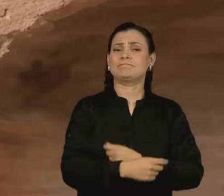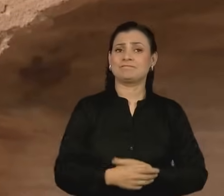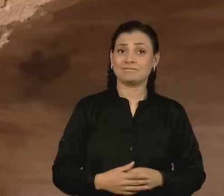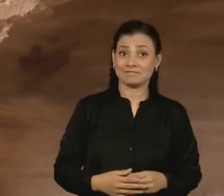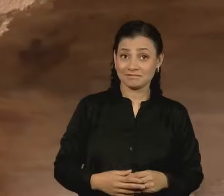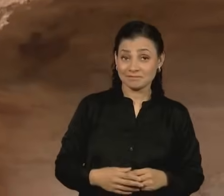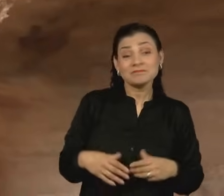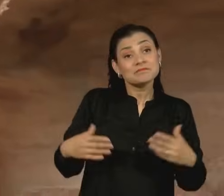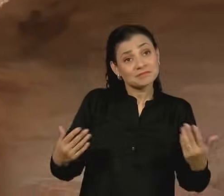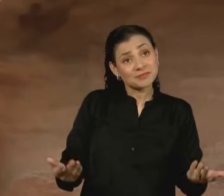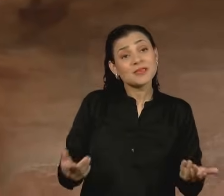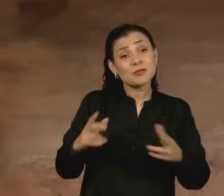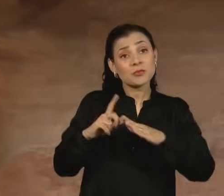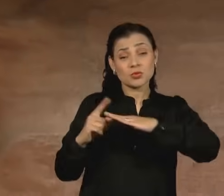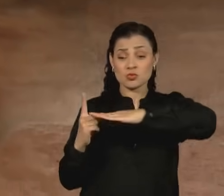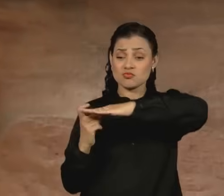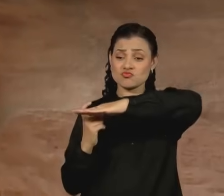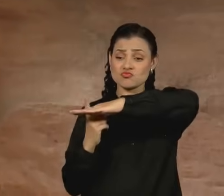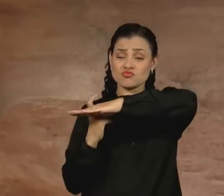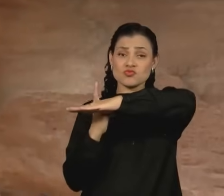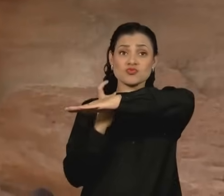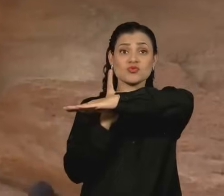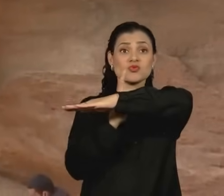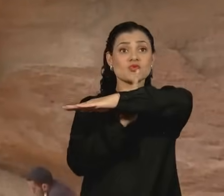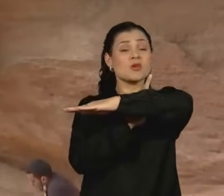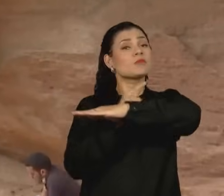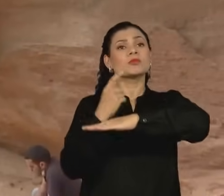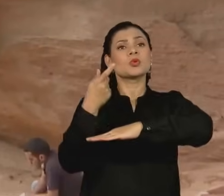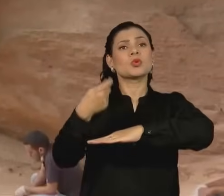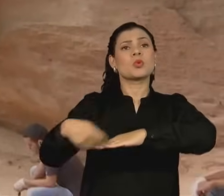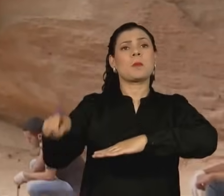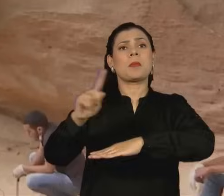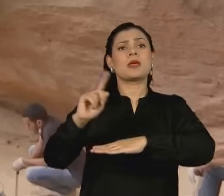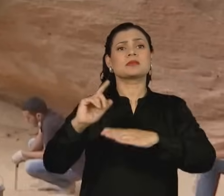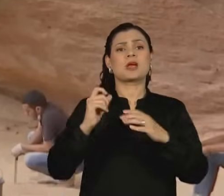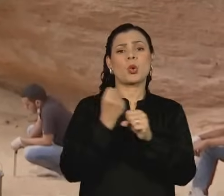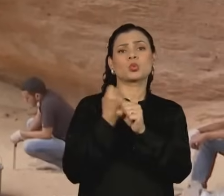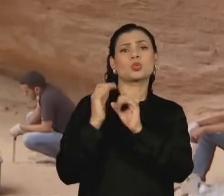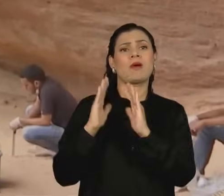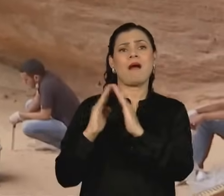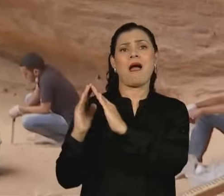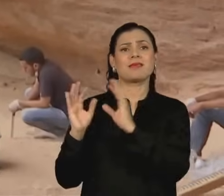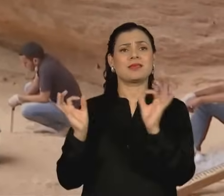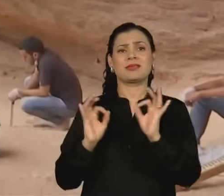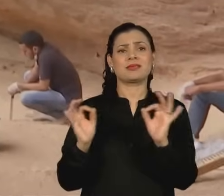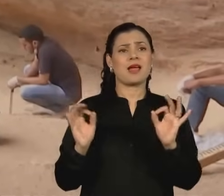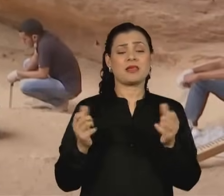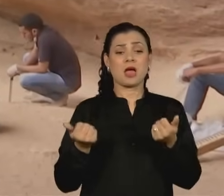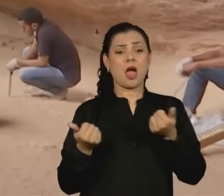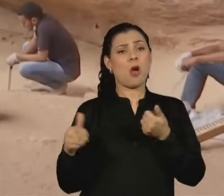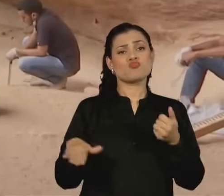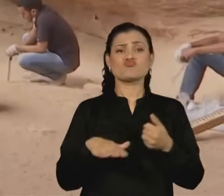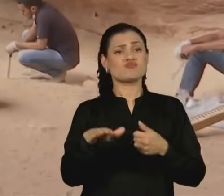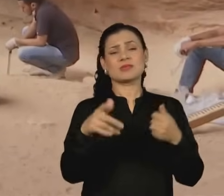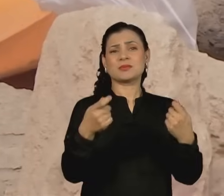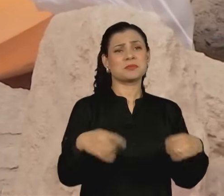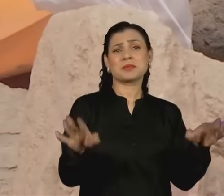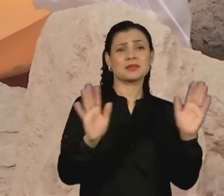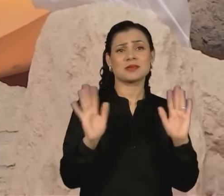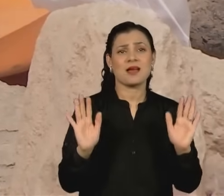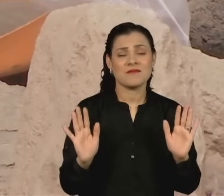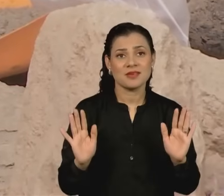Um homem pré-histórico não precisava pensar em construir uma casa e ter um carro, simplesmente